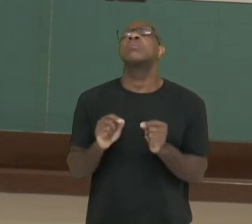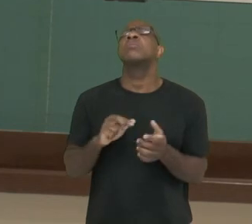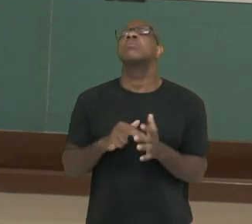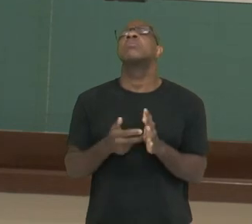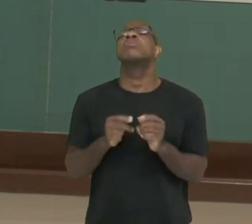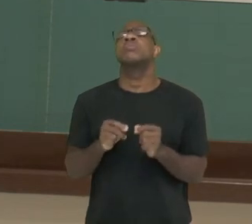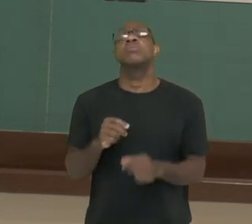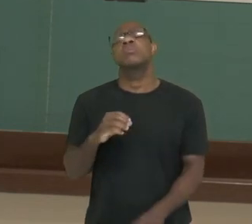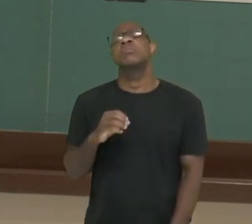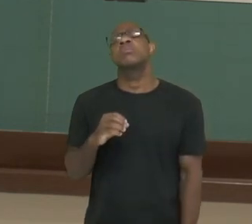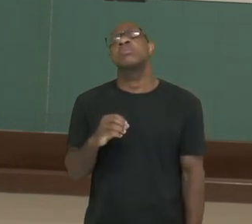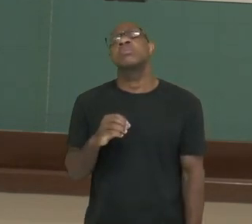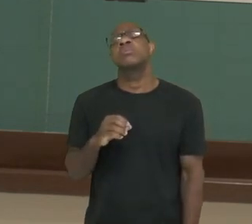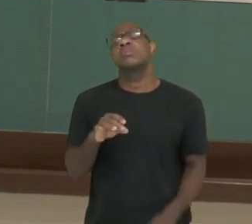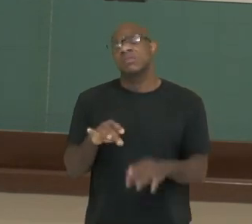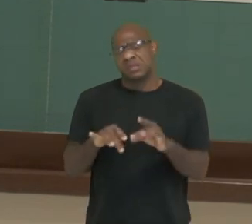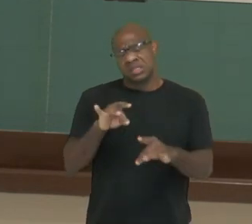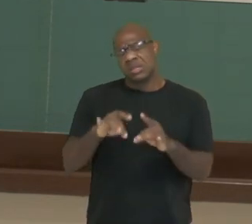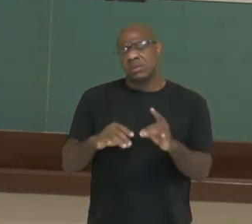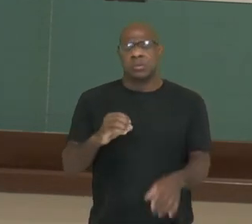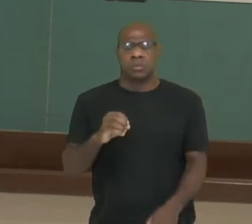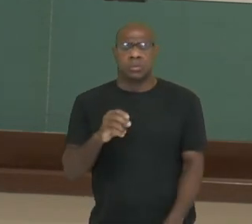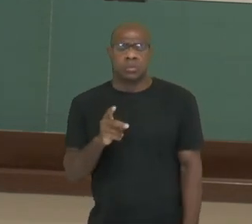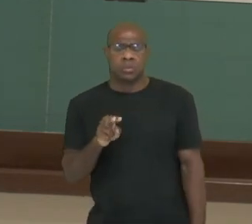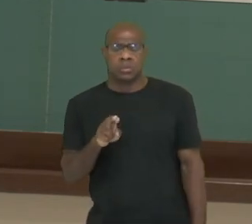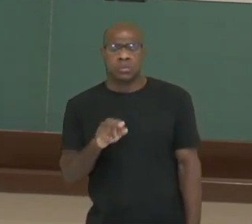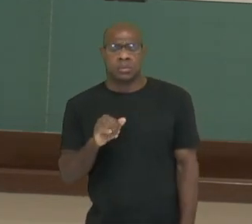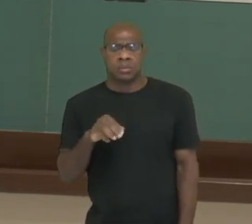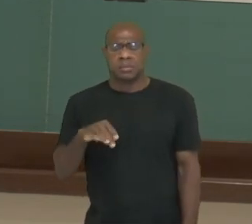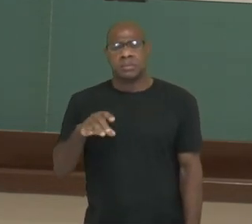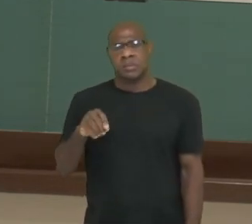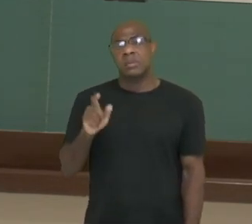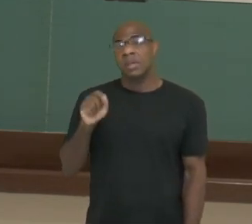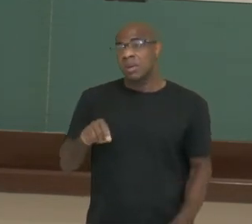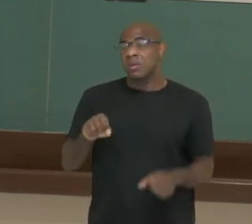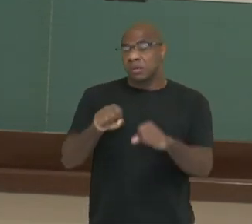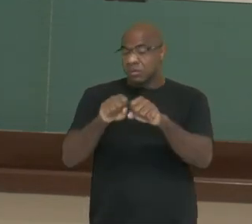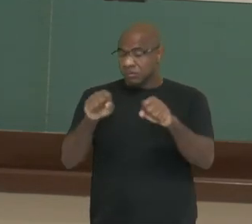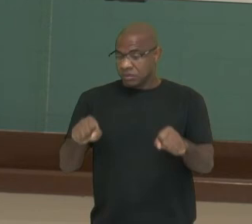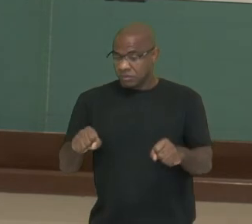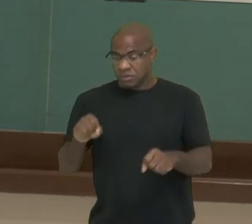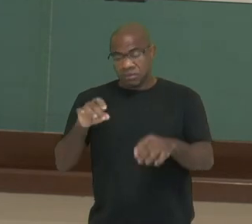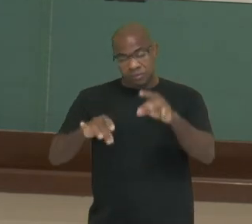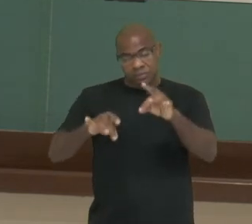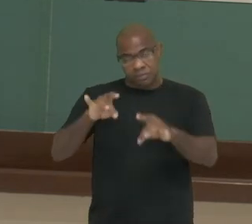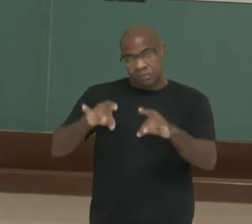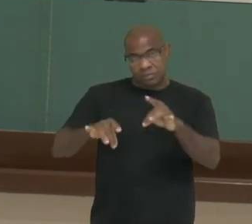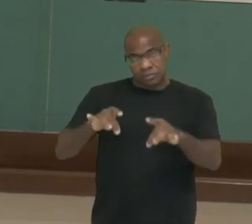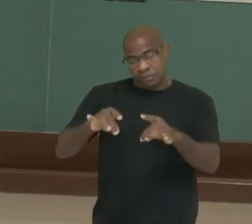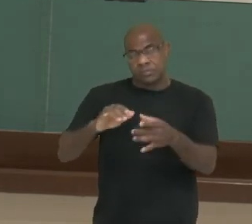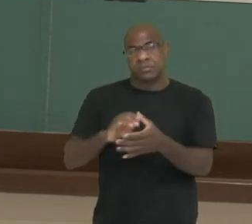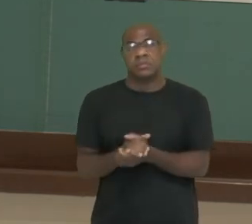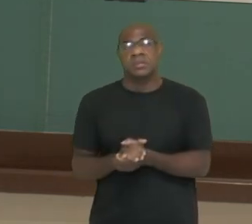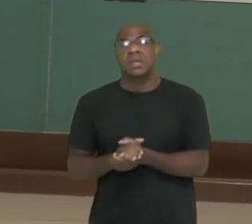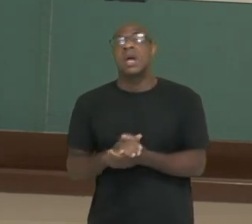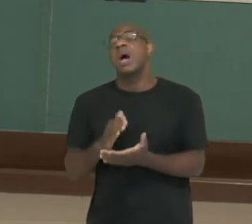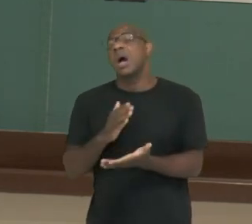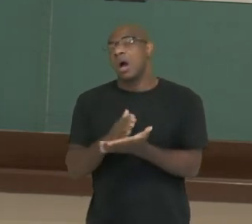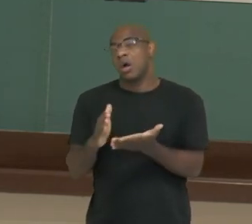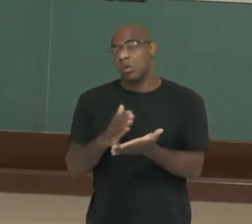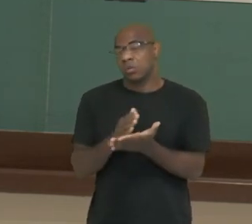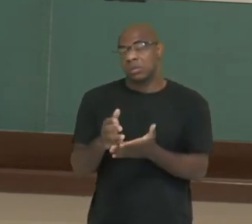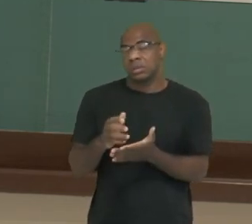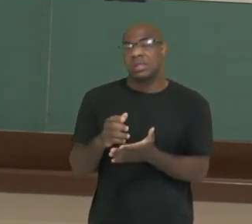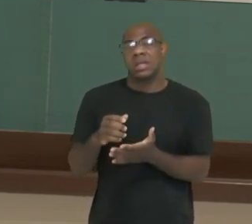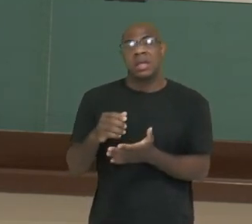oprimido, né? Teatro do oprimido é um sistema de representação teatral criado por Augusto Boal, um artista brasileiro, que